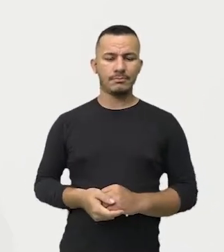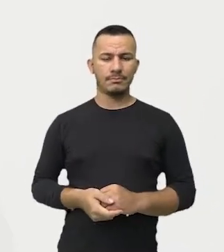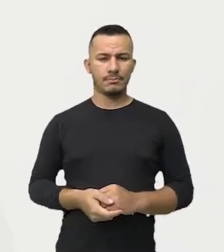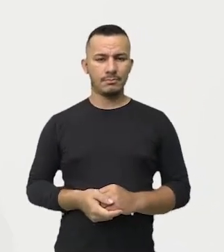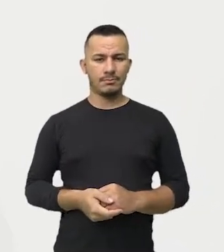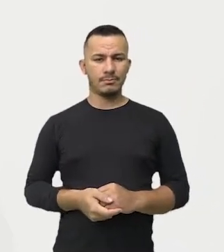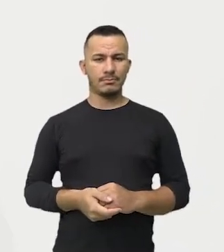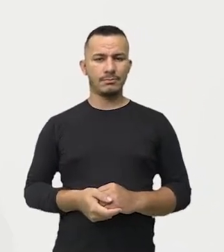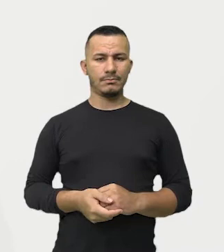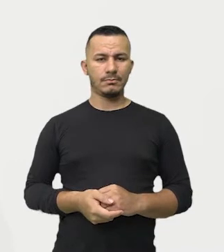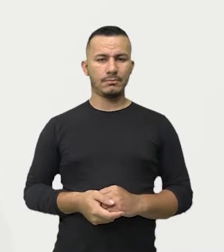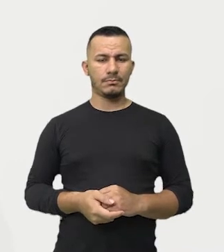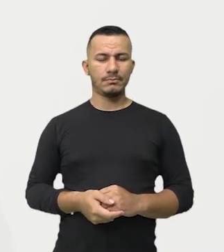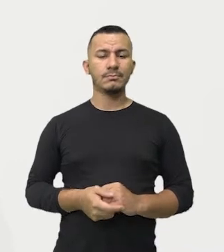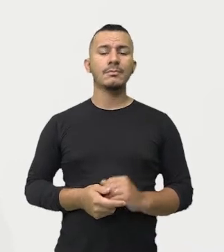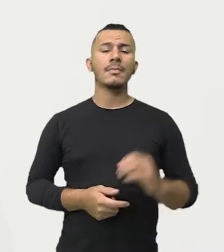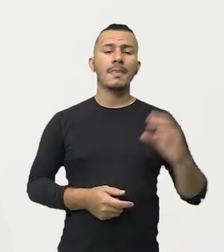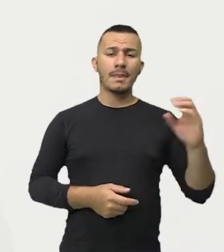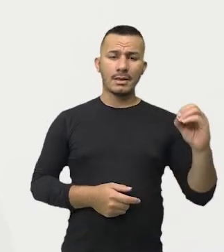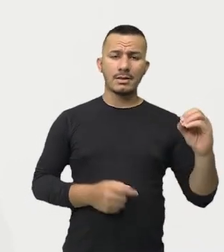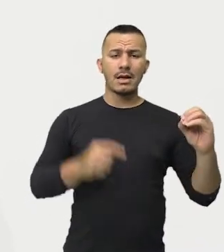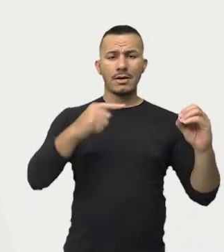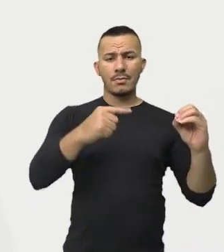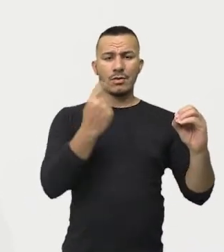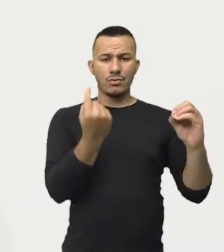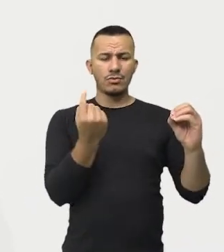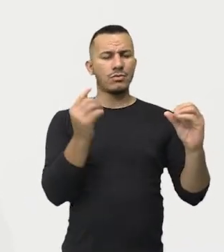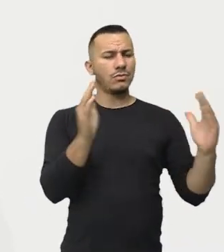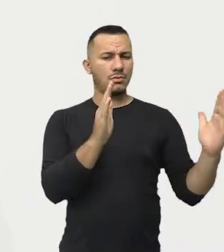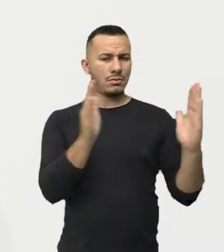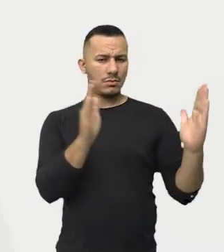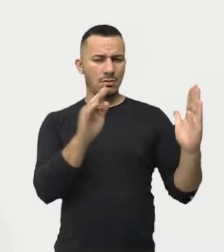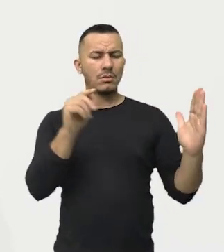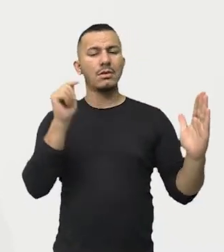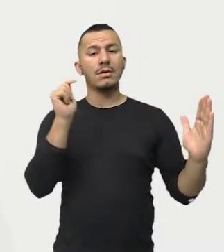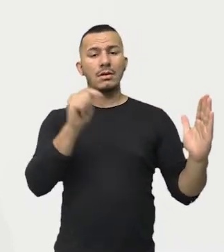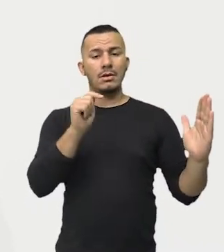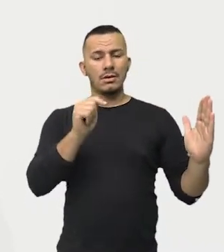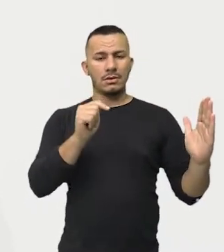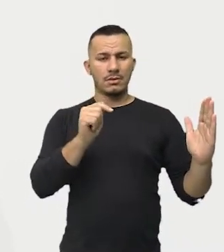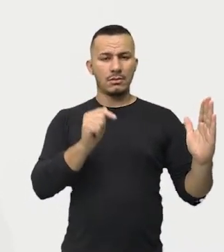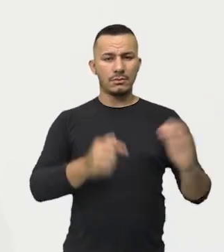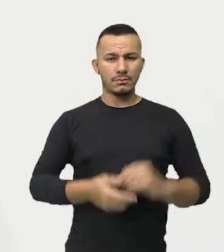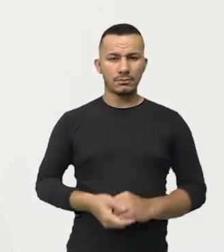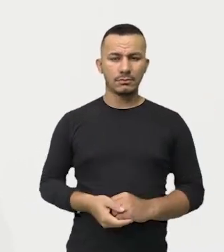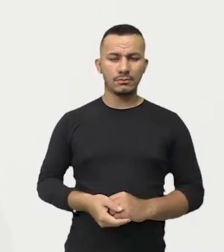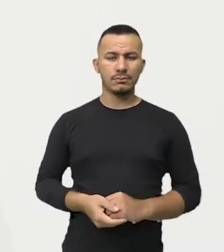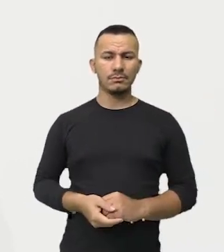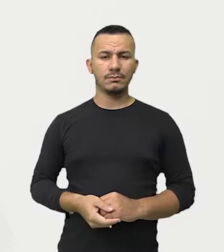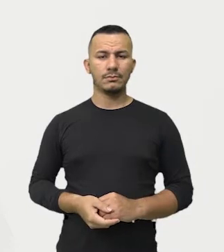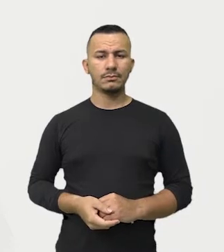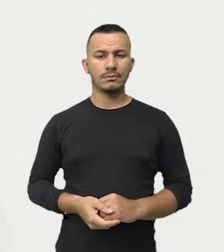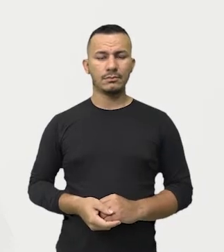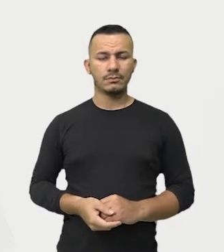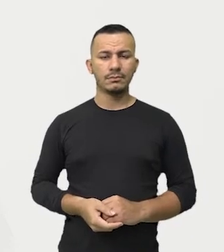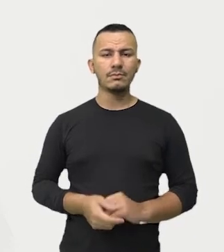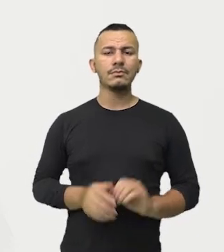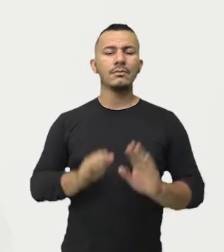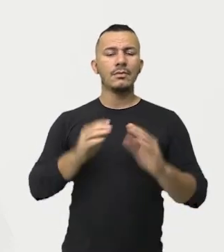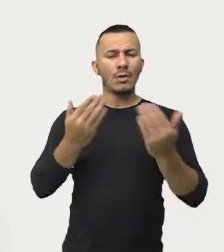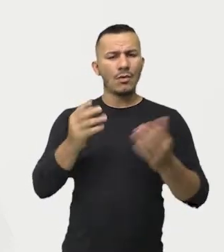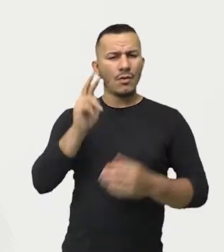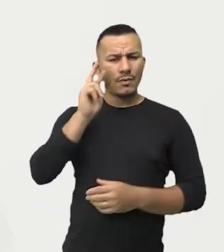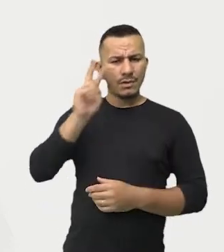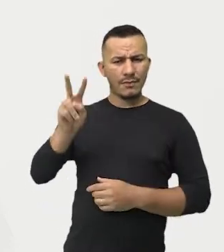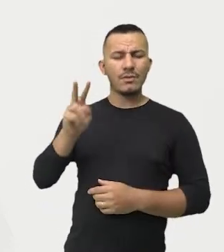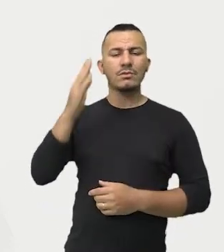nesse intervalo, entre 0 e menos 1. E aí, pessoal, só que a gente já sabe o seguinte, né,